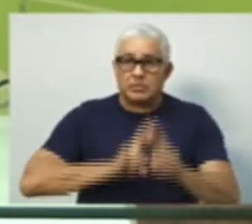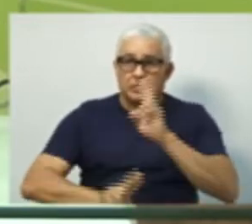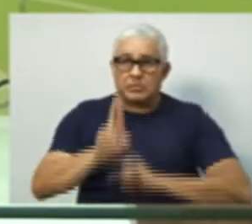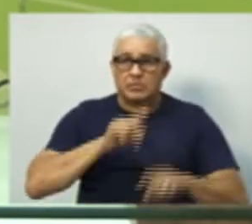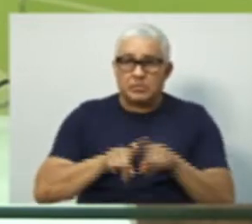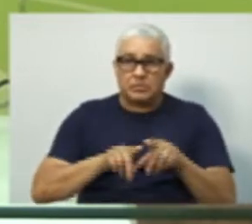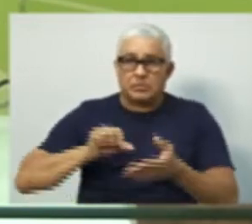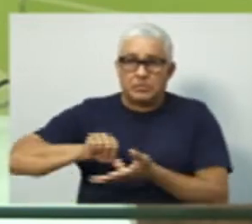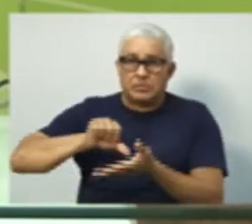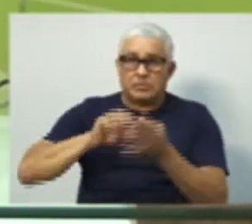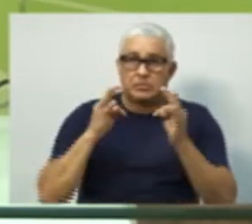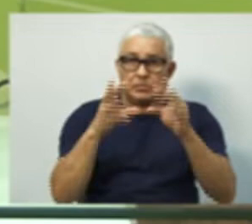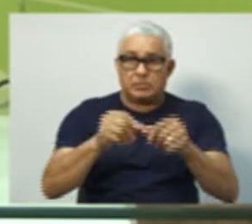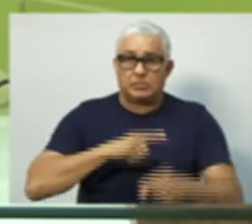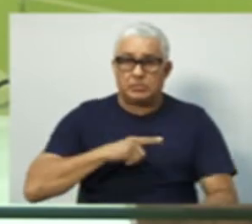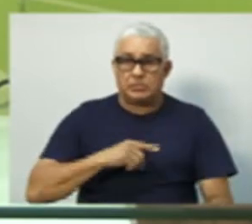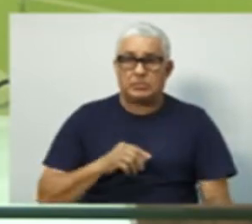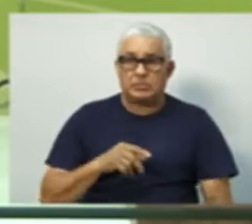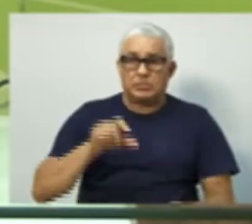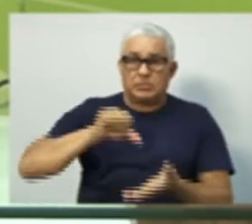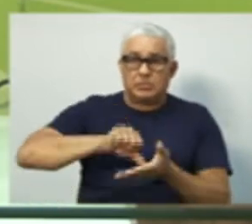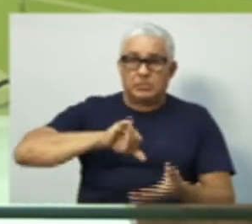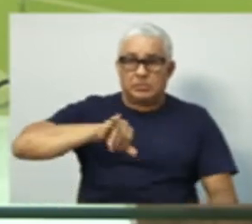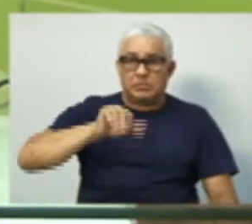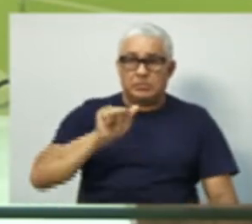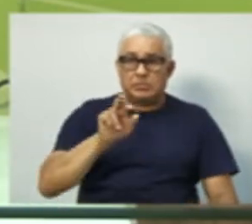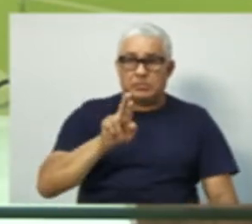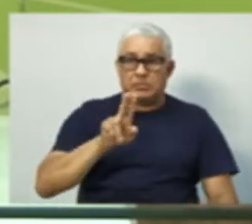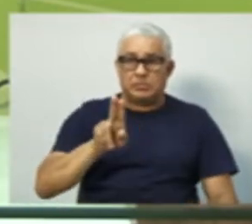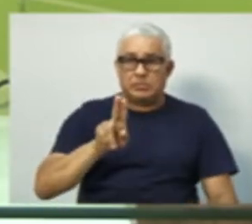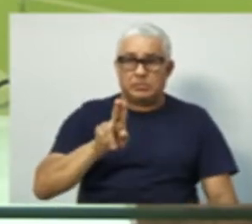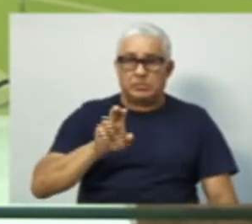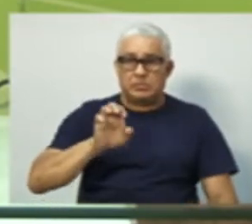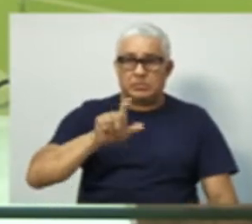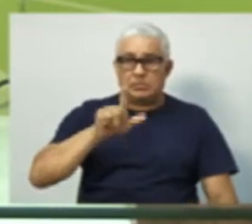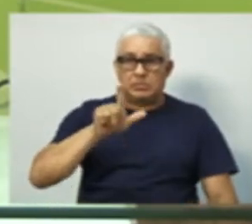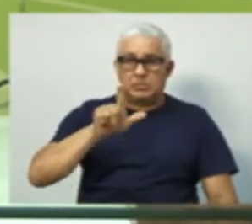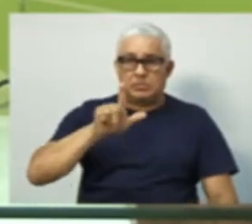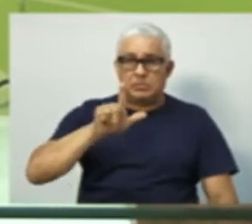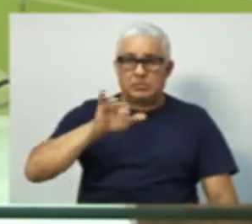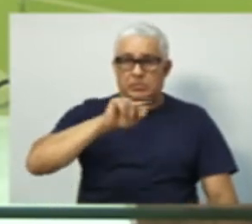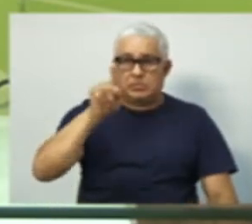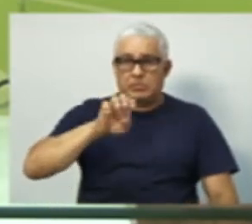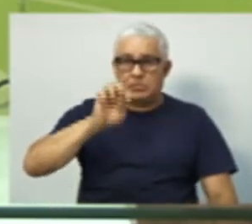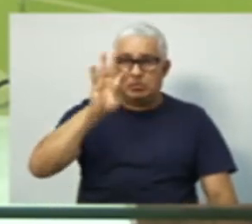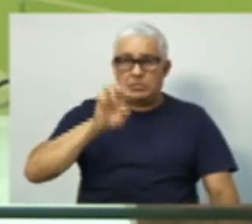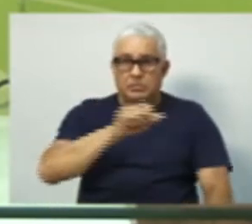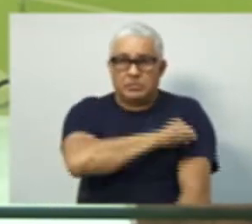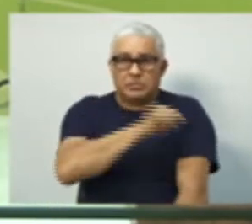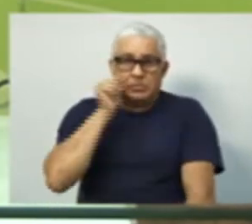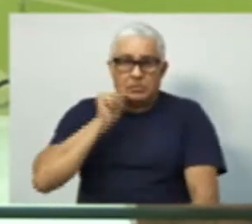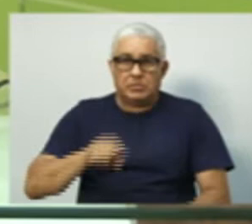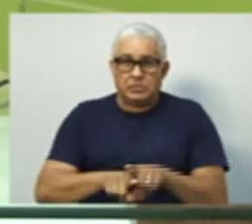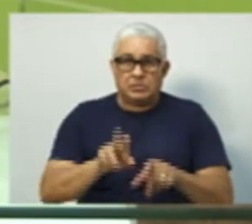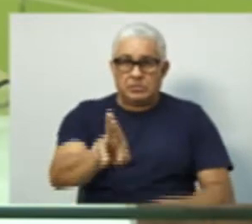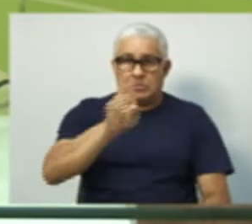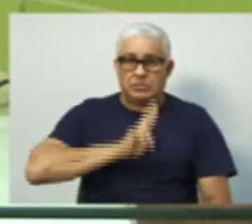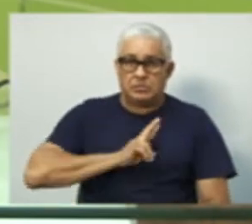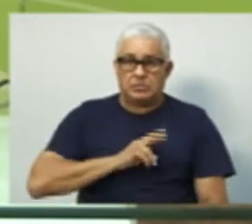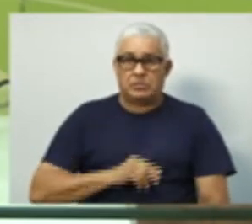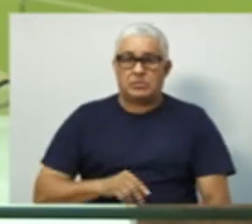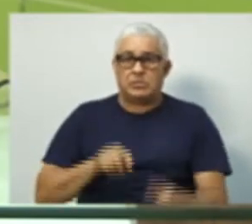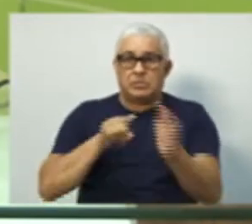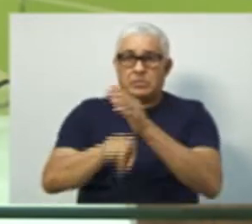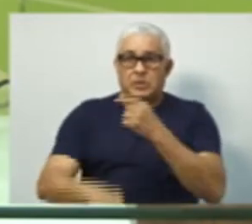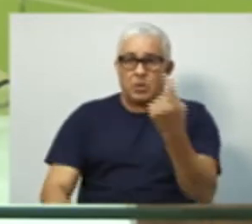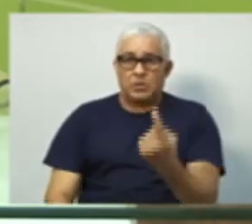Campanhas promocionais, para que eu tenha venda de todo o meu produto, não tem estoque. Política de preço. Quando eu tenho uma